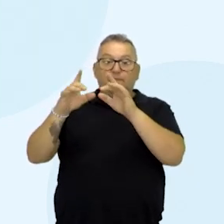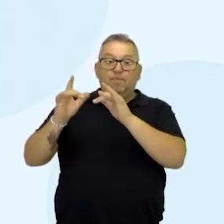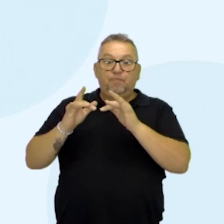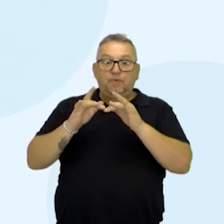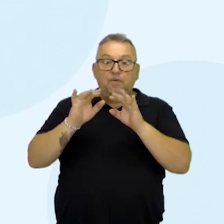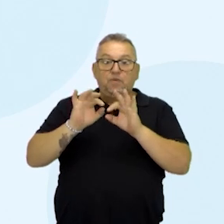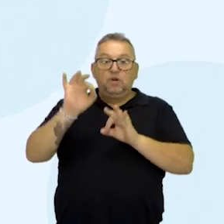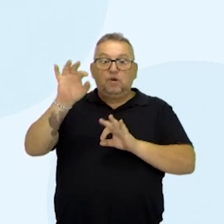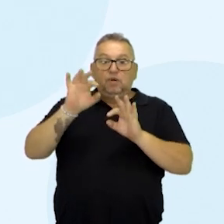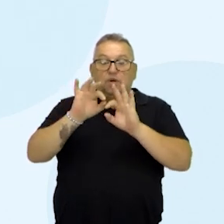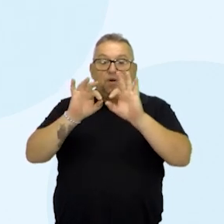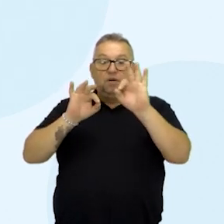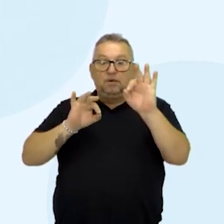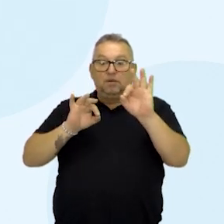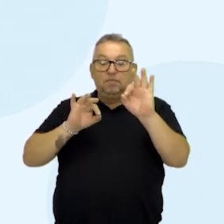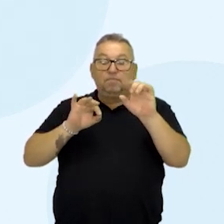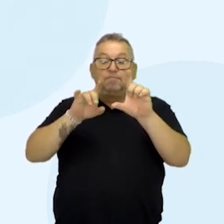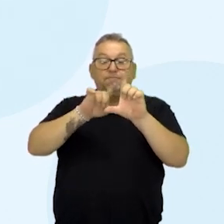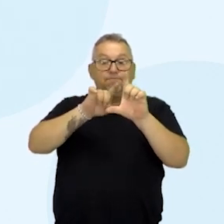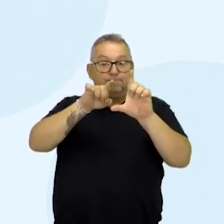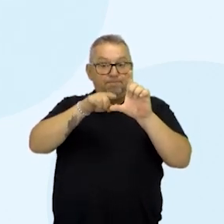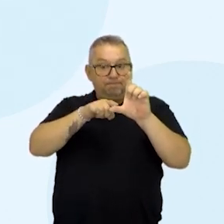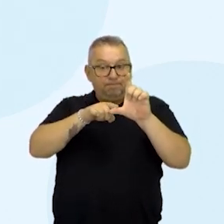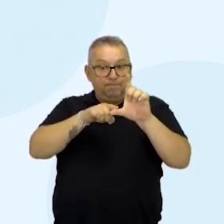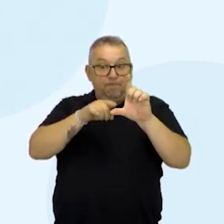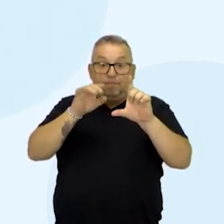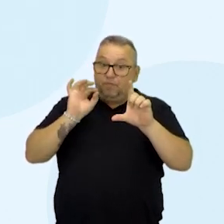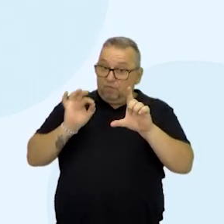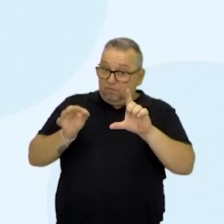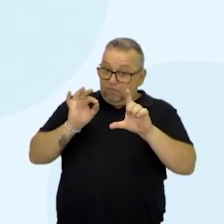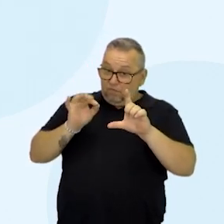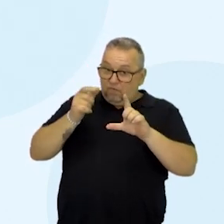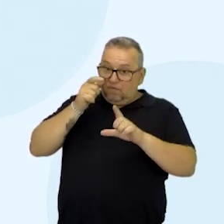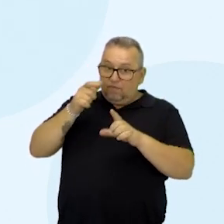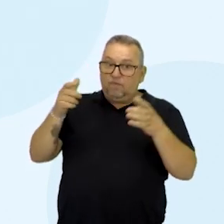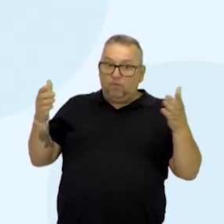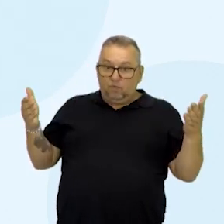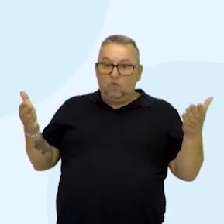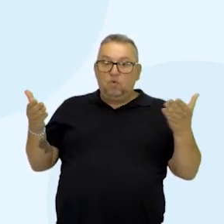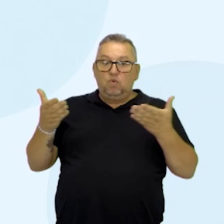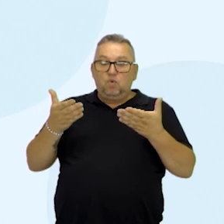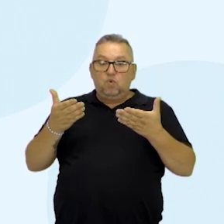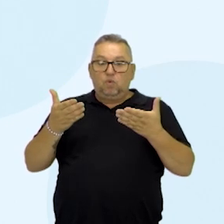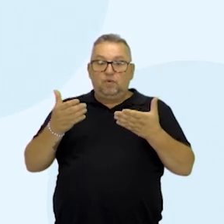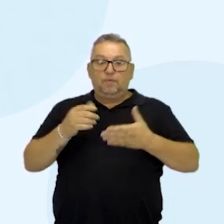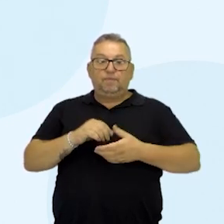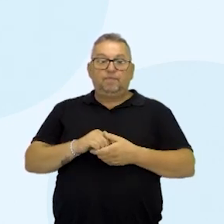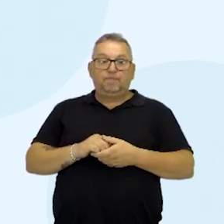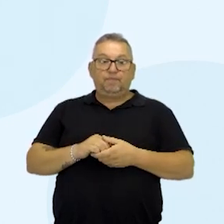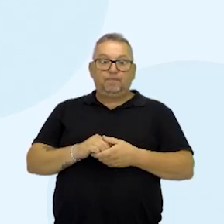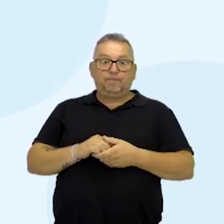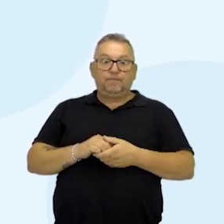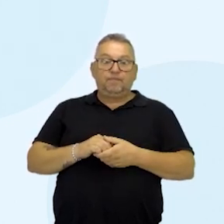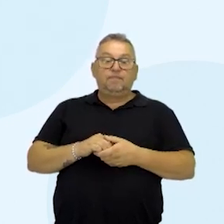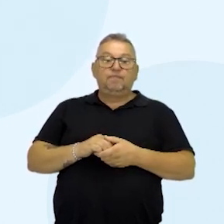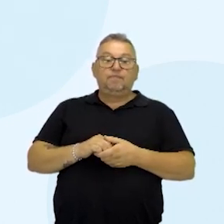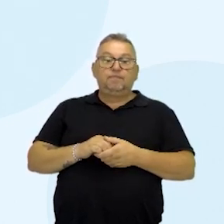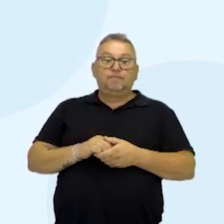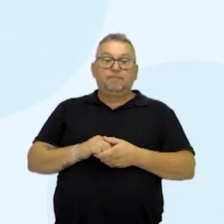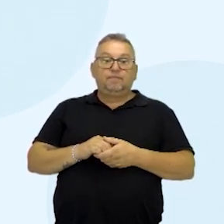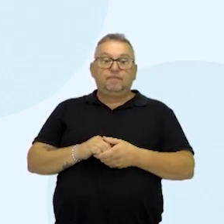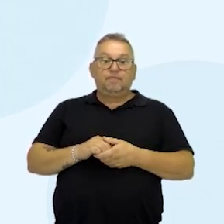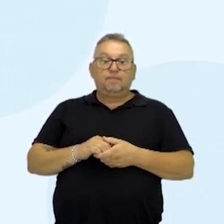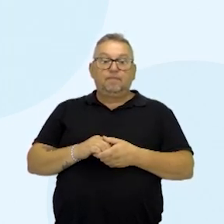em relação às medidas dos lados e dos ângulos. Isso vai ser visto hoje também, né? Durante o nosso quiz, né? É a habilidade 19.